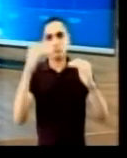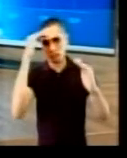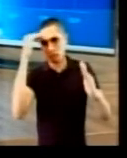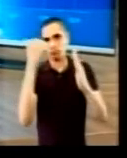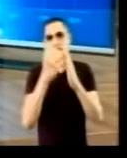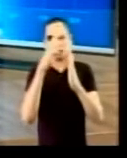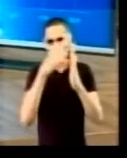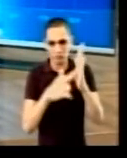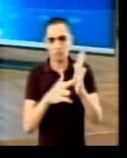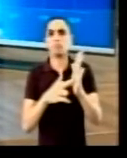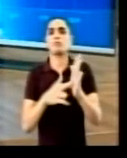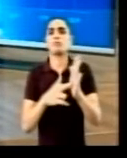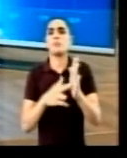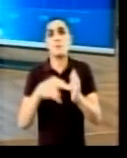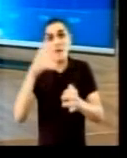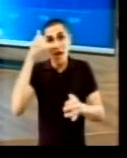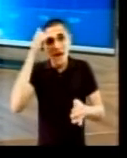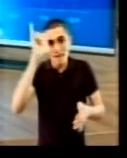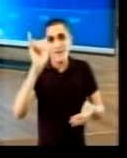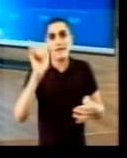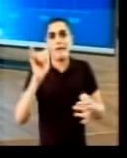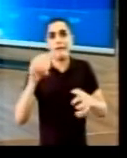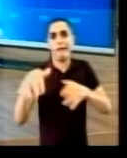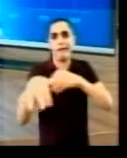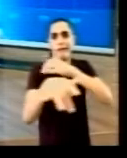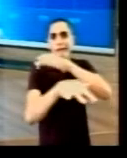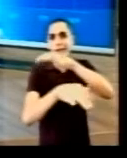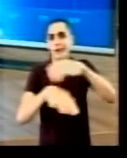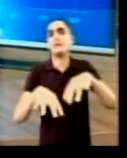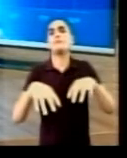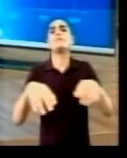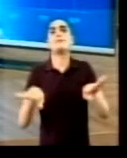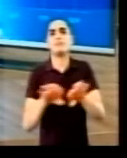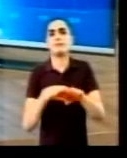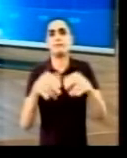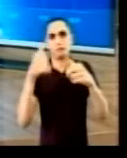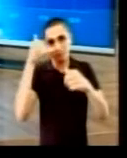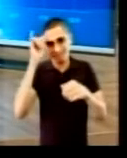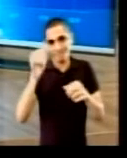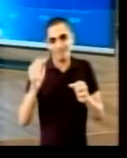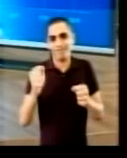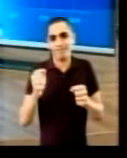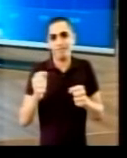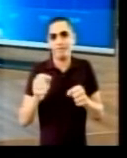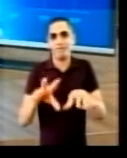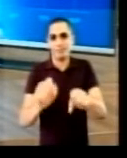atinjam níveis elevados, porque nossa capacidade, todo mundo expandiu o máximo que deu.